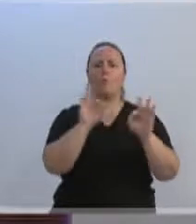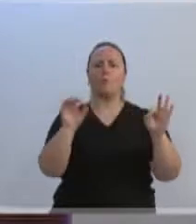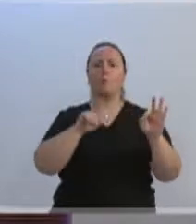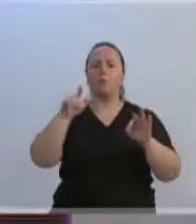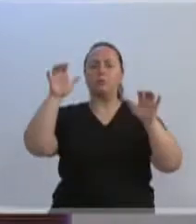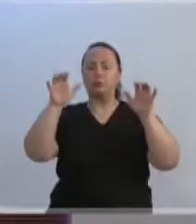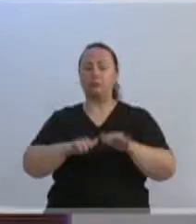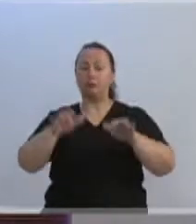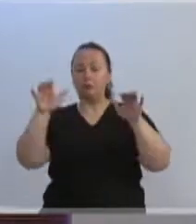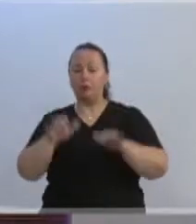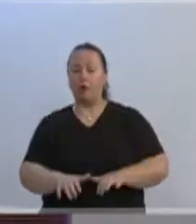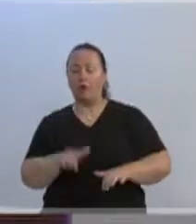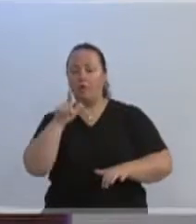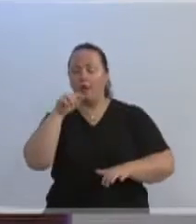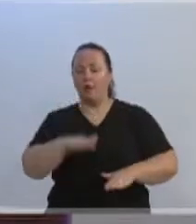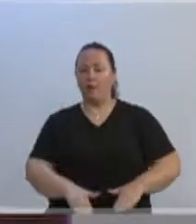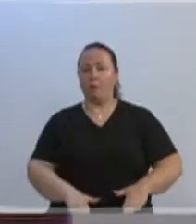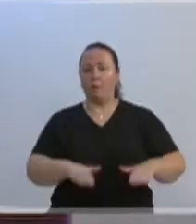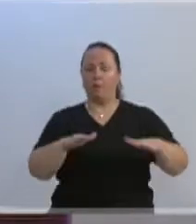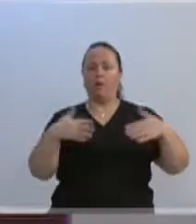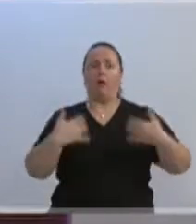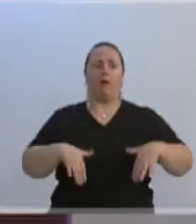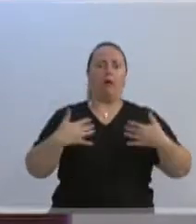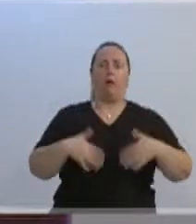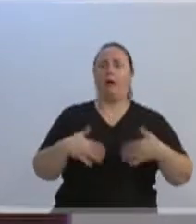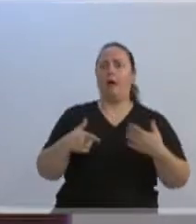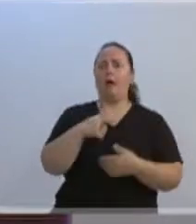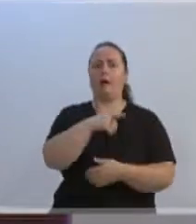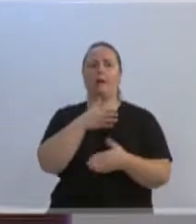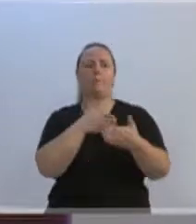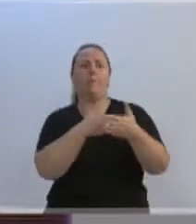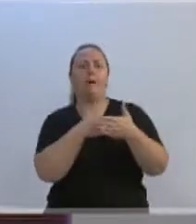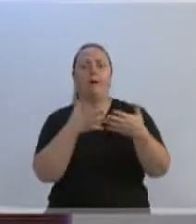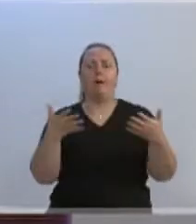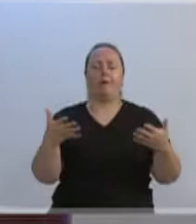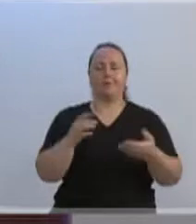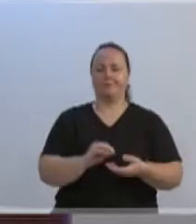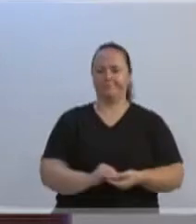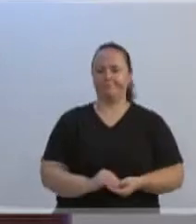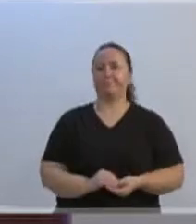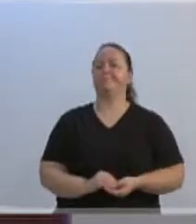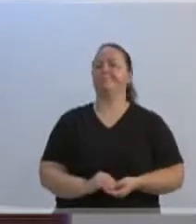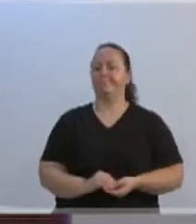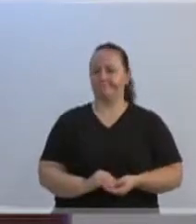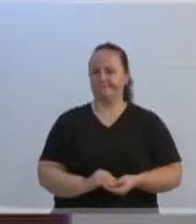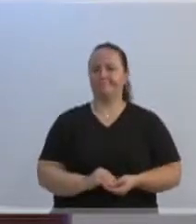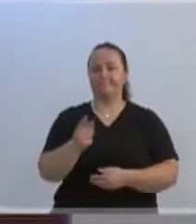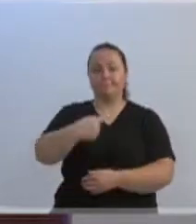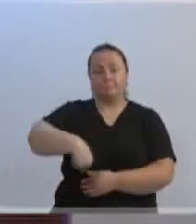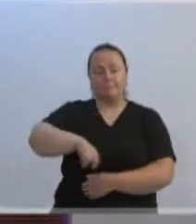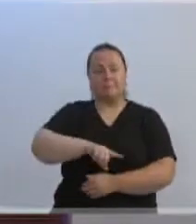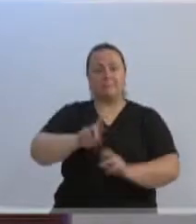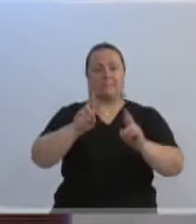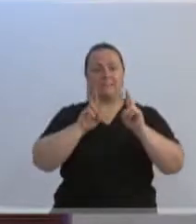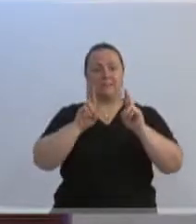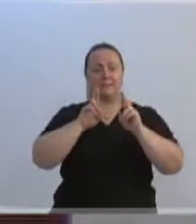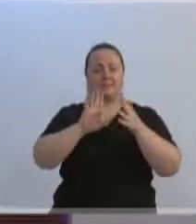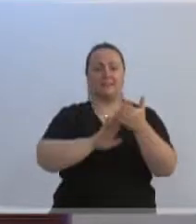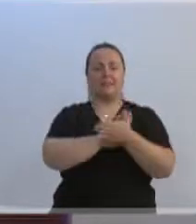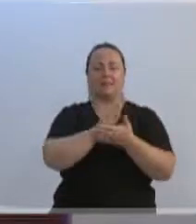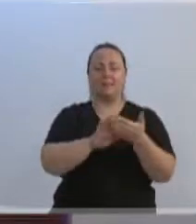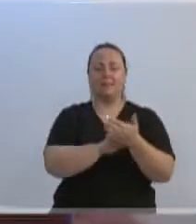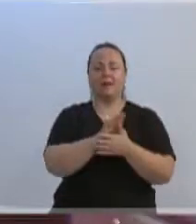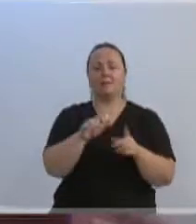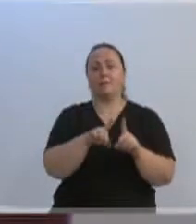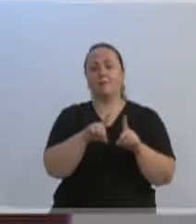nem o período das fortes chuvas de repente enxurradas enchentes que desde pequeno a gente torce para que não ocorra mais mas